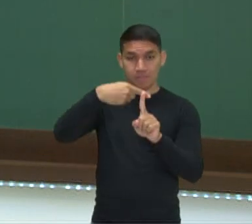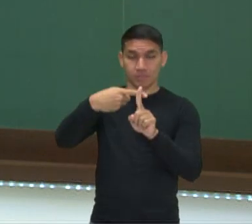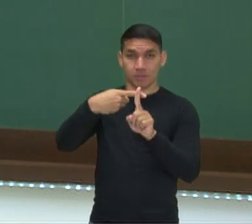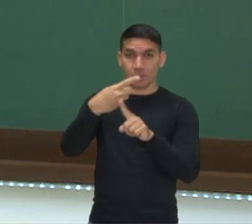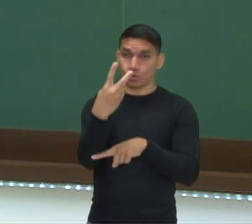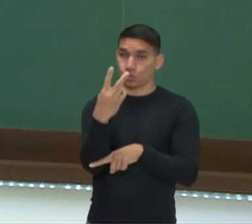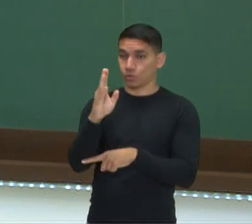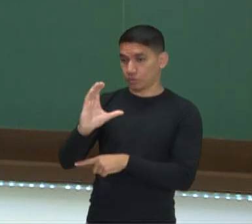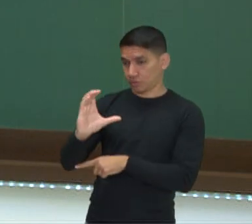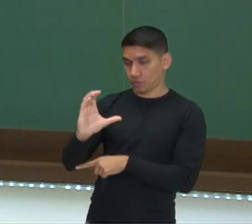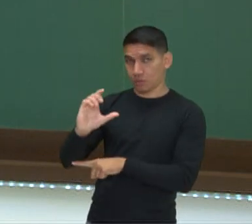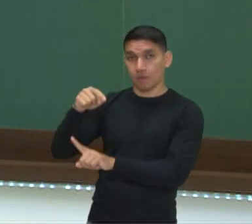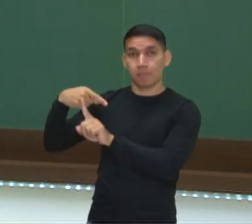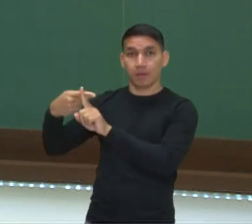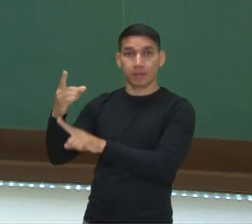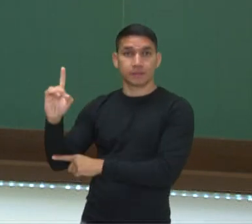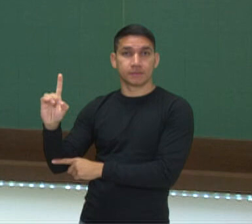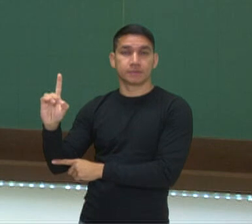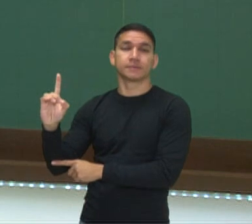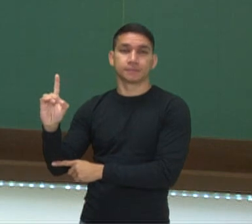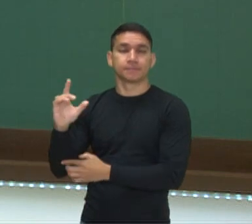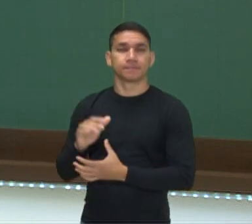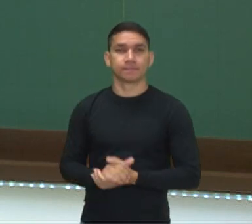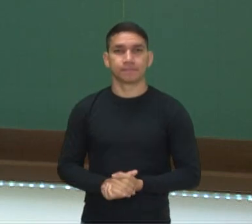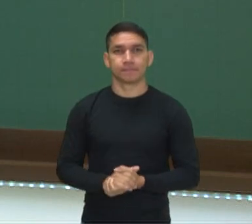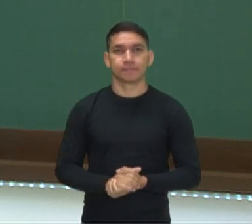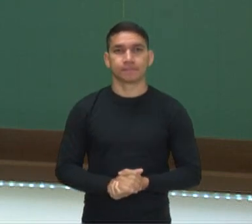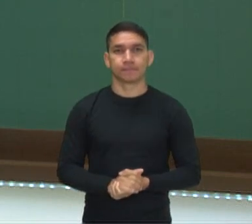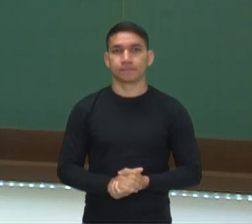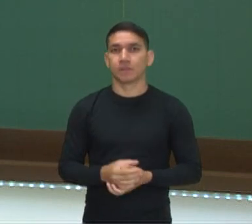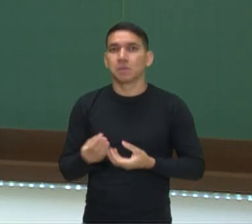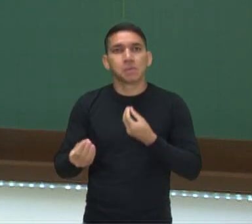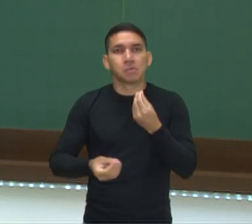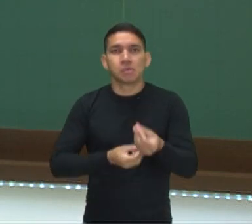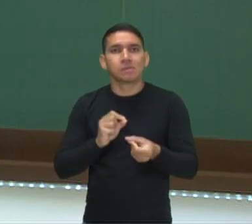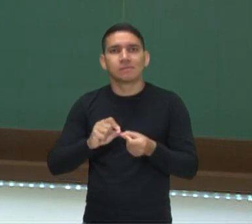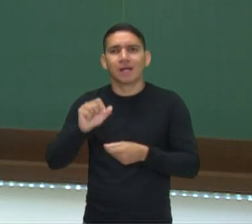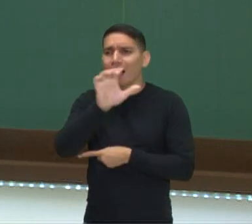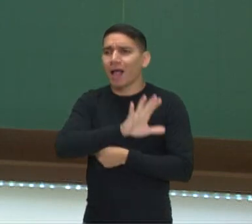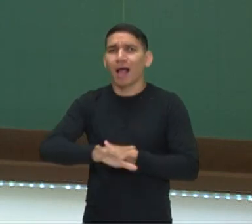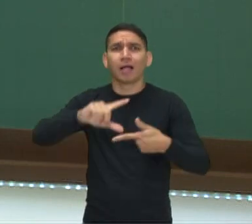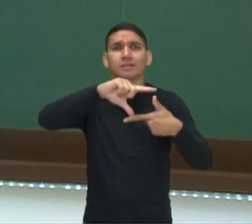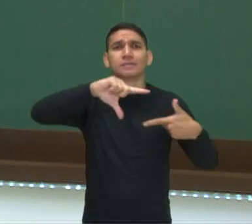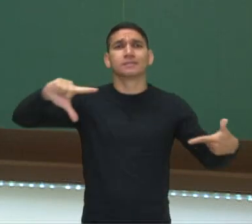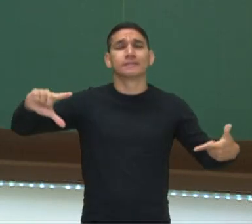mais 2C mais D. Como é que se faz a área de retângulo?